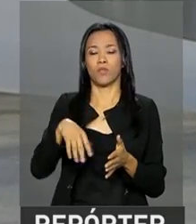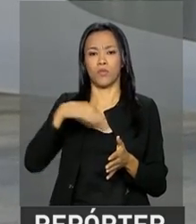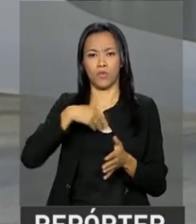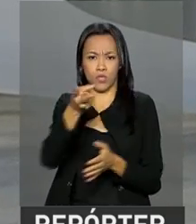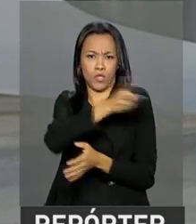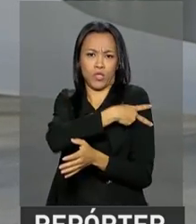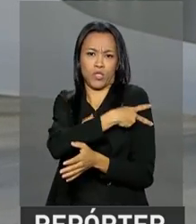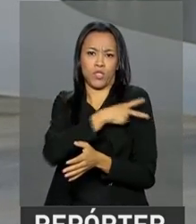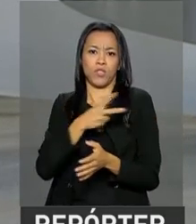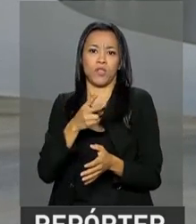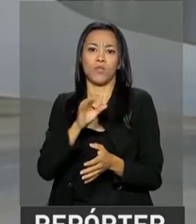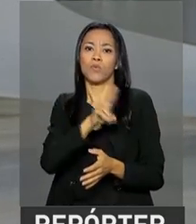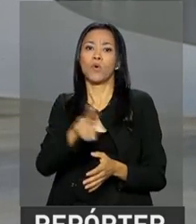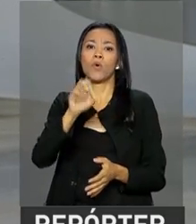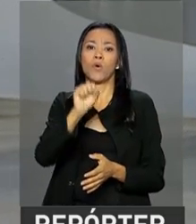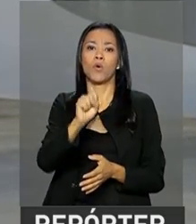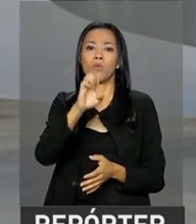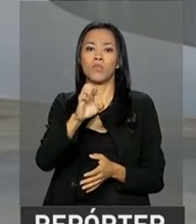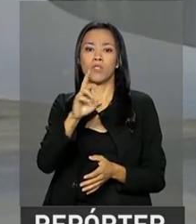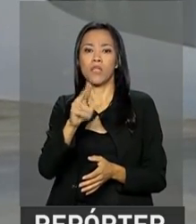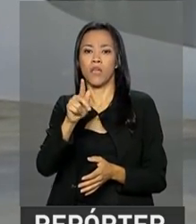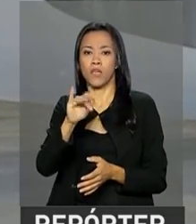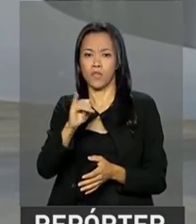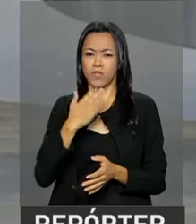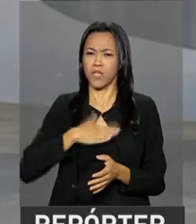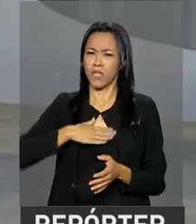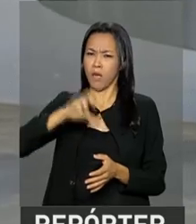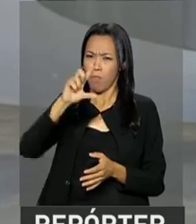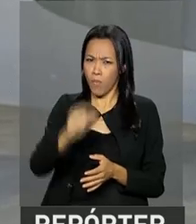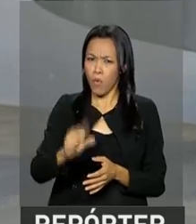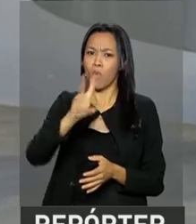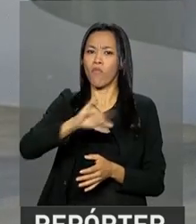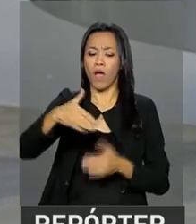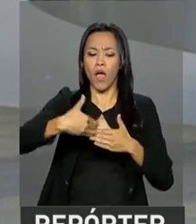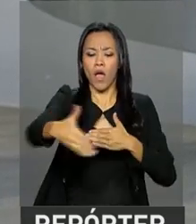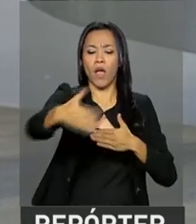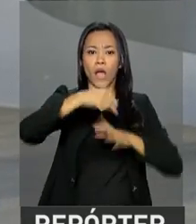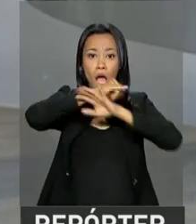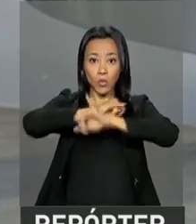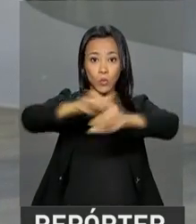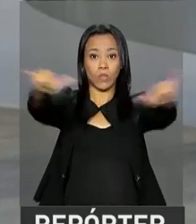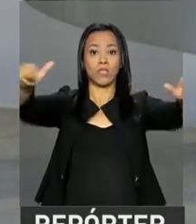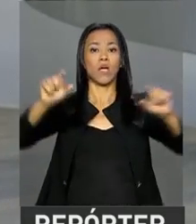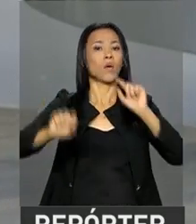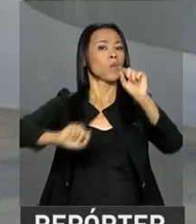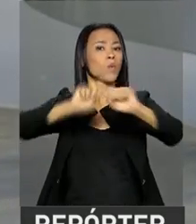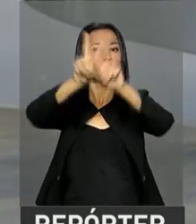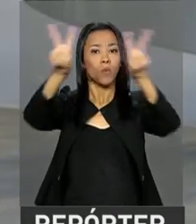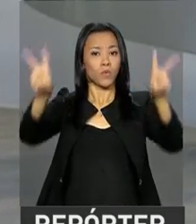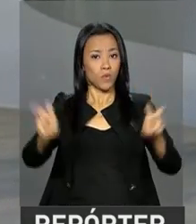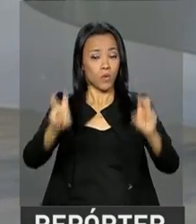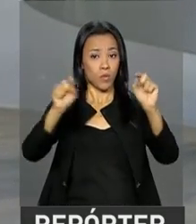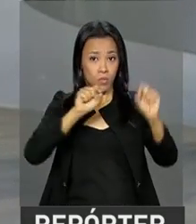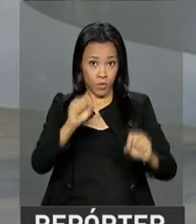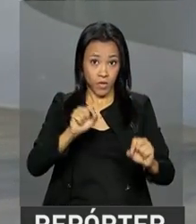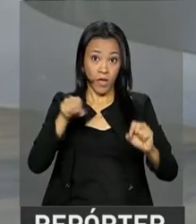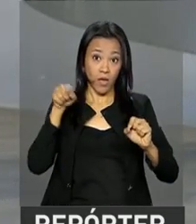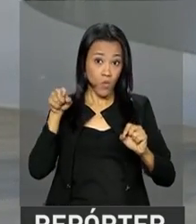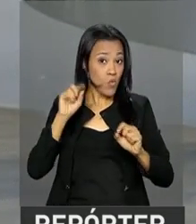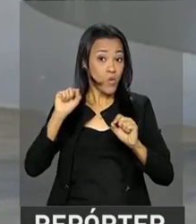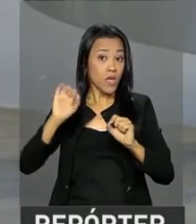da presidência Sérgio Sérgio tigen vão daqui a pouquinho fazer um pronunciamento aqui no Palácio do Planalto sobre as deliberações dessa